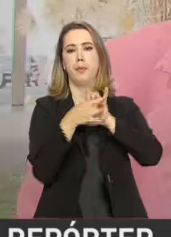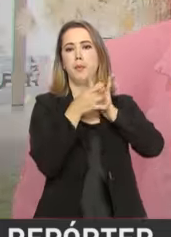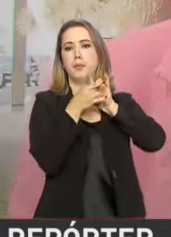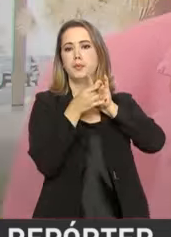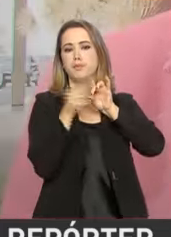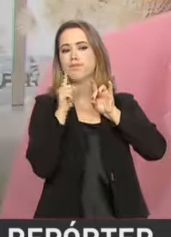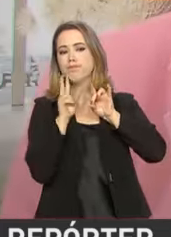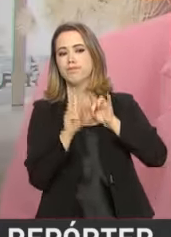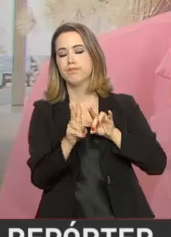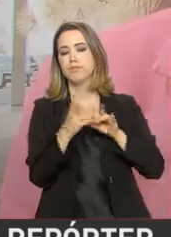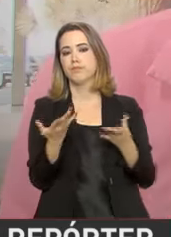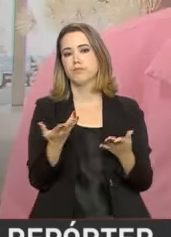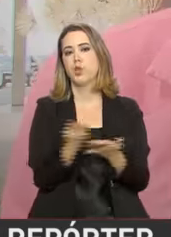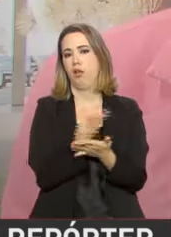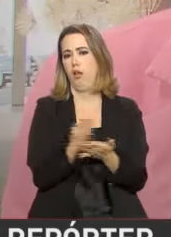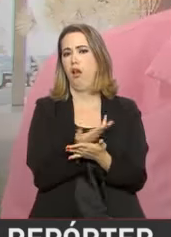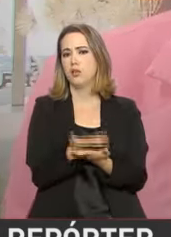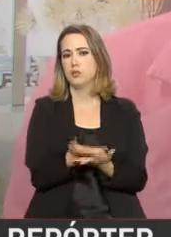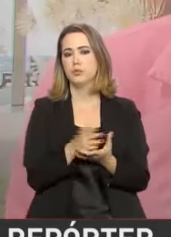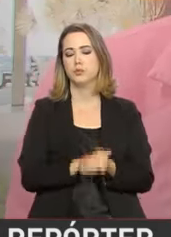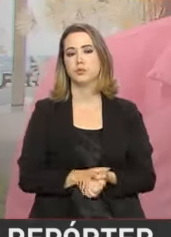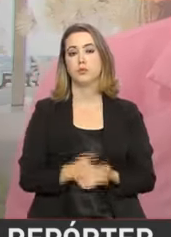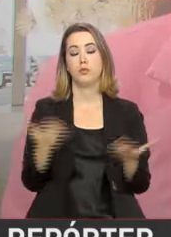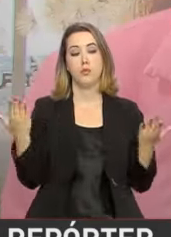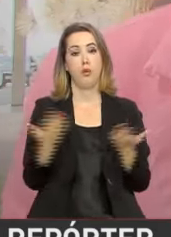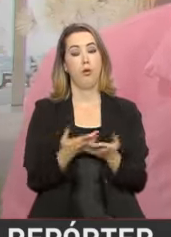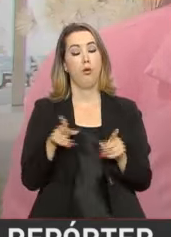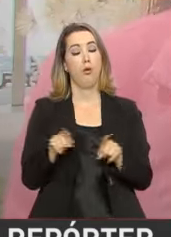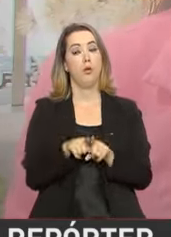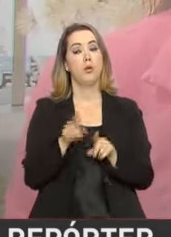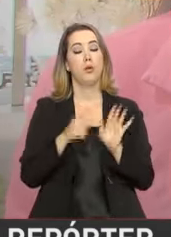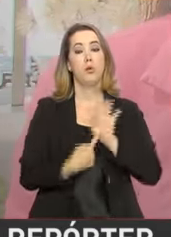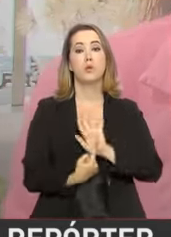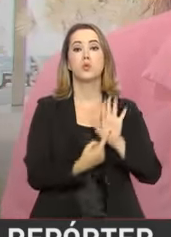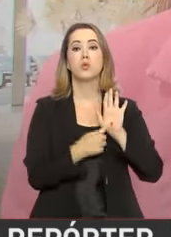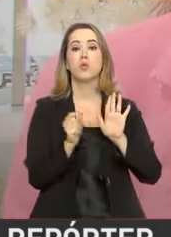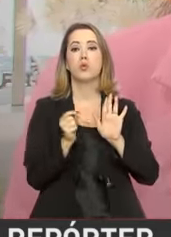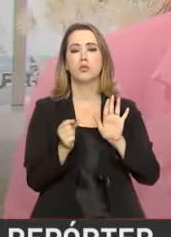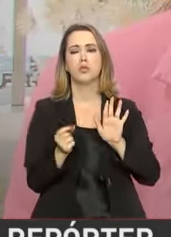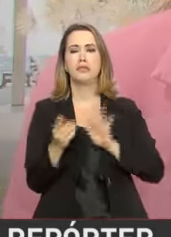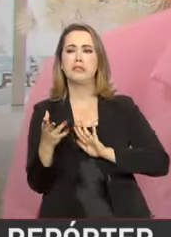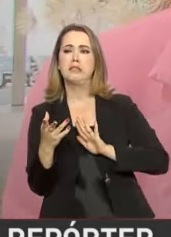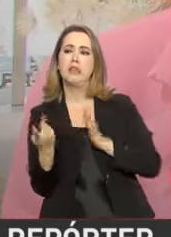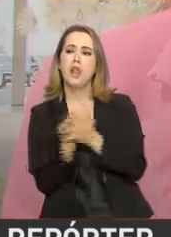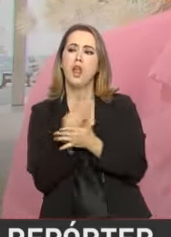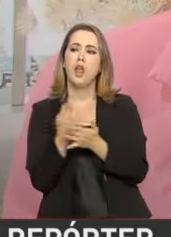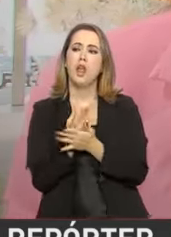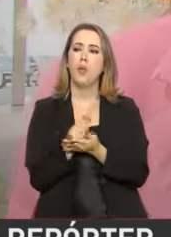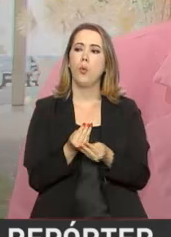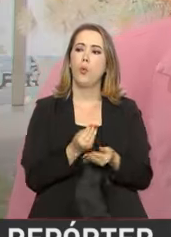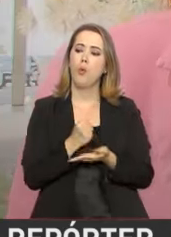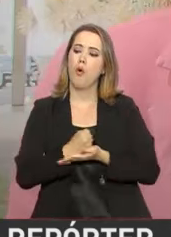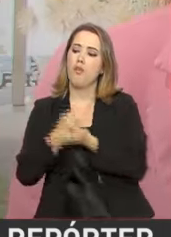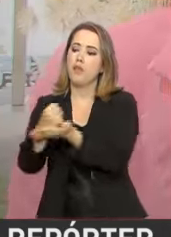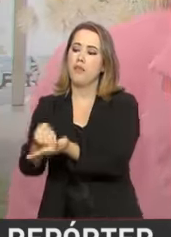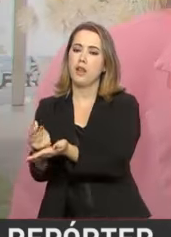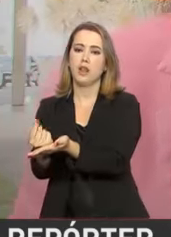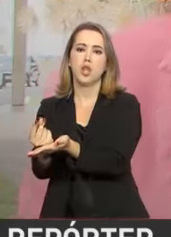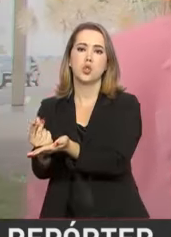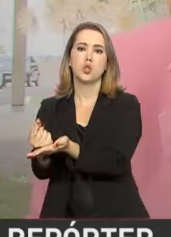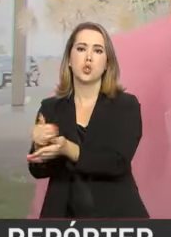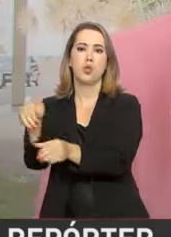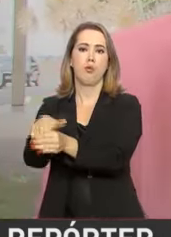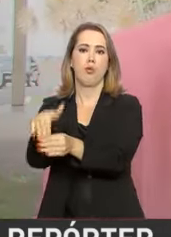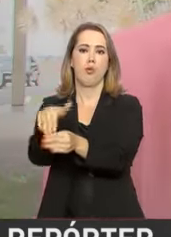federal. A princípio, o cruzamento de dados revelou inconsistência entre os valores de doações eleitorais de